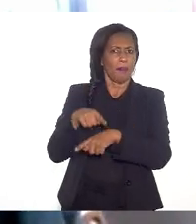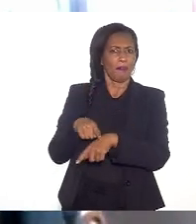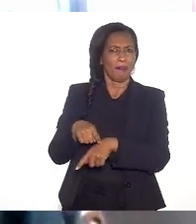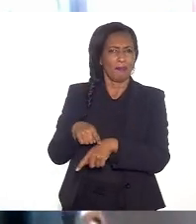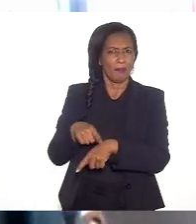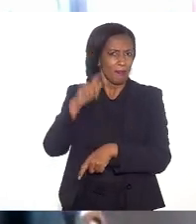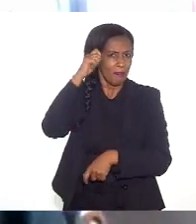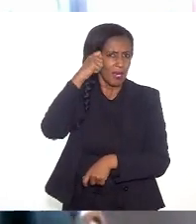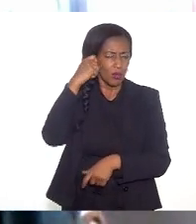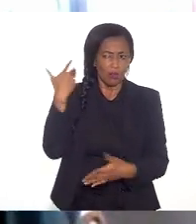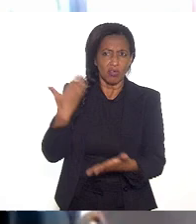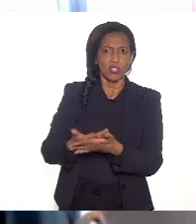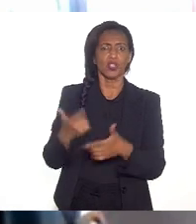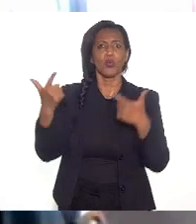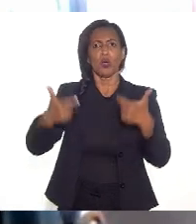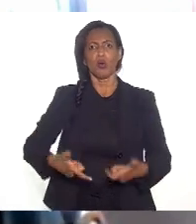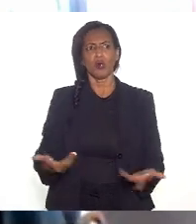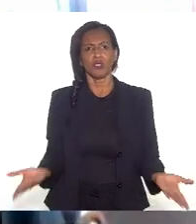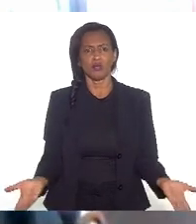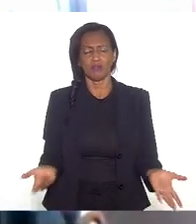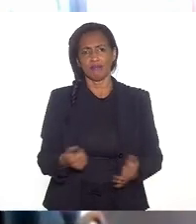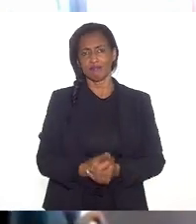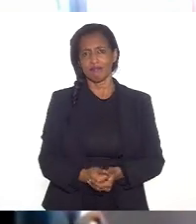gente já chegou? História é essa?